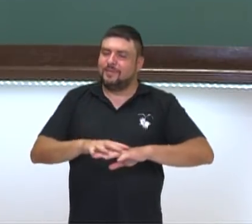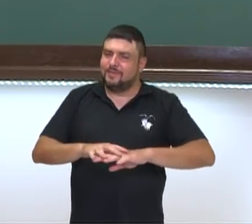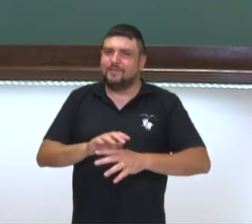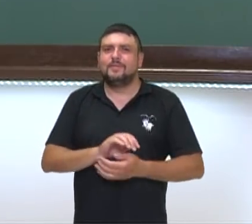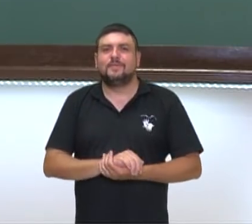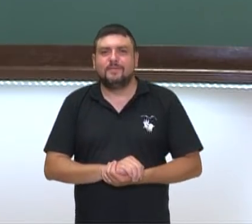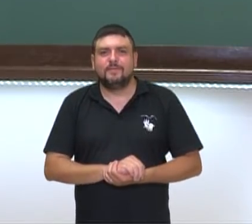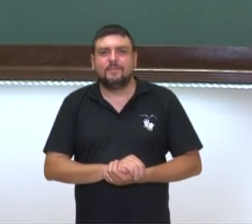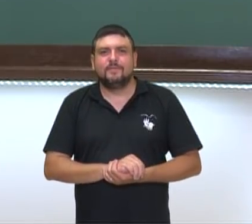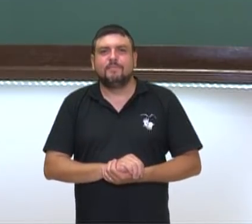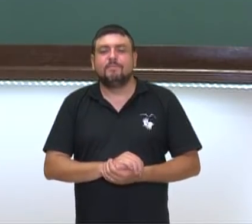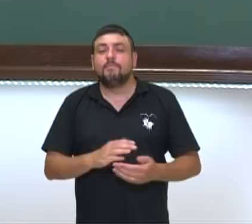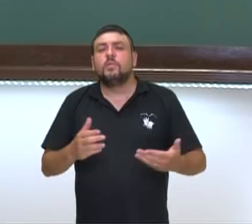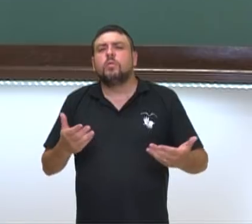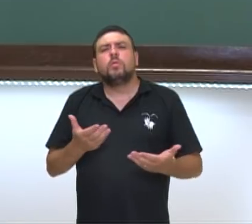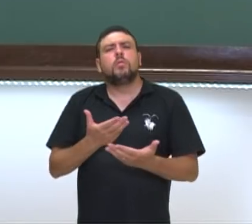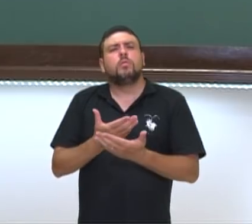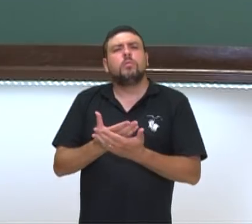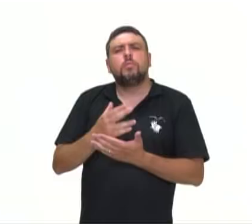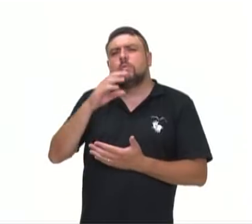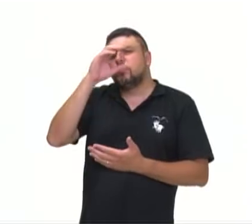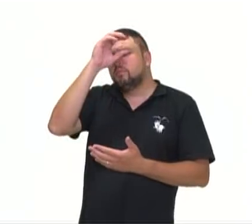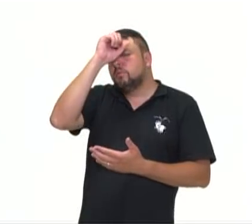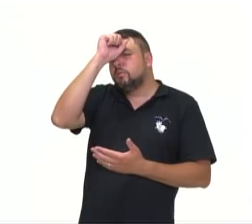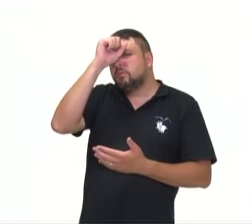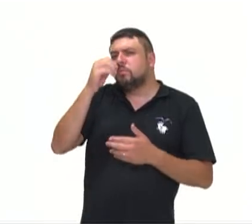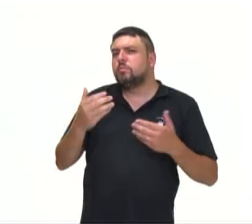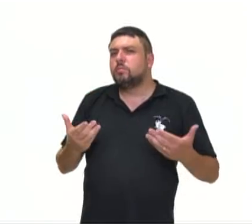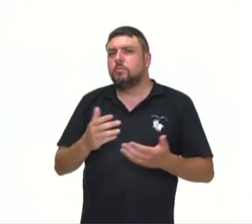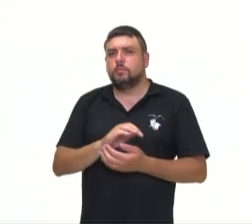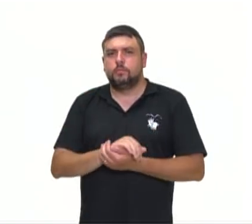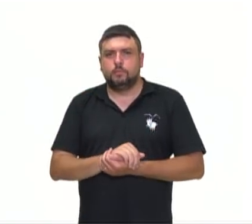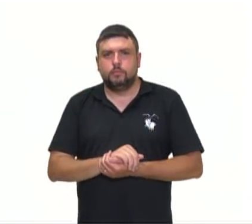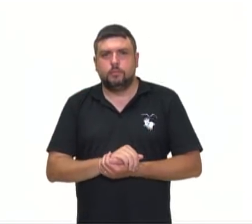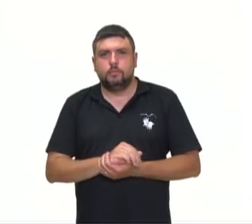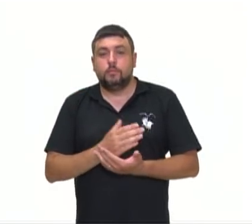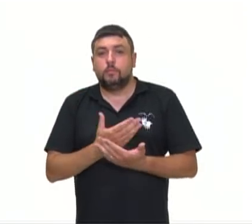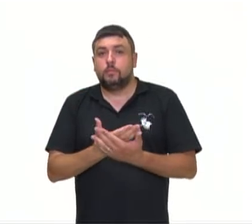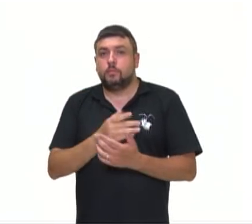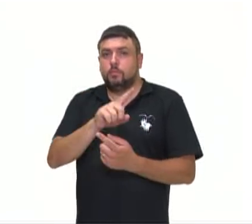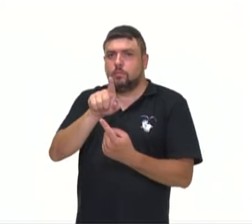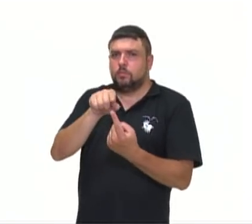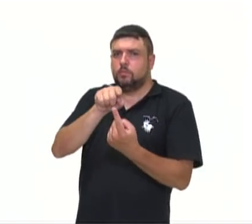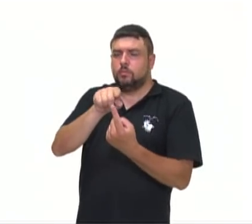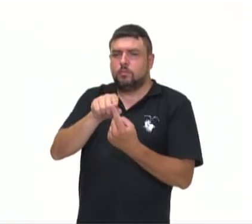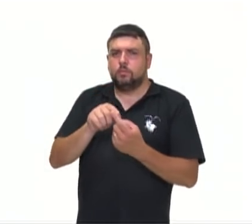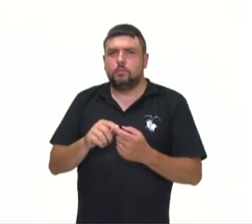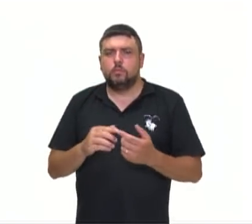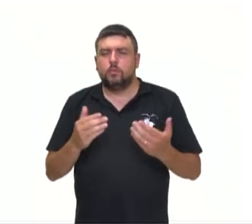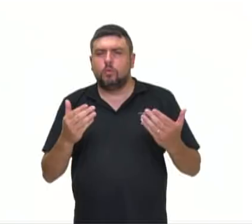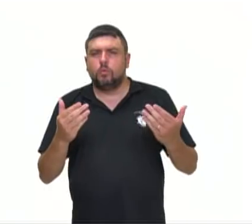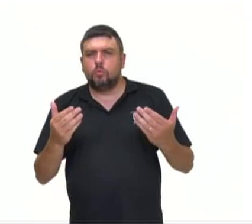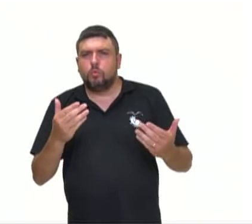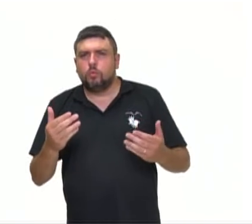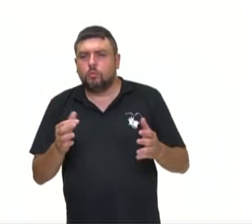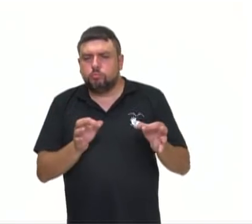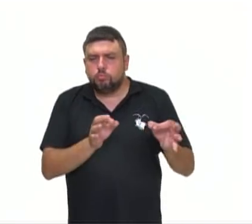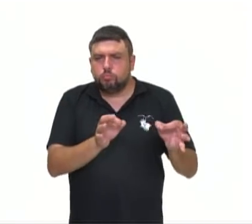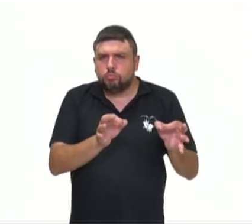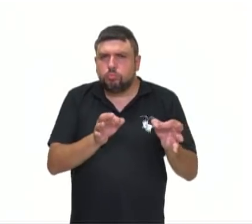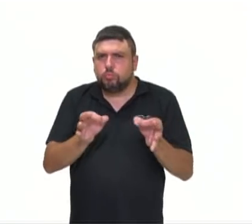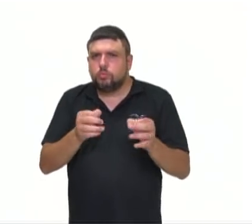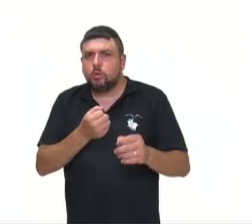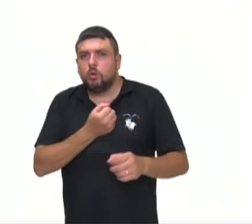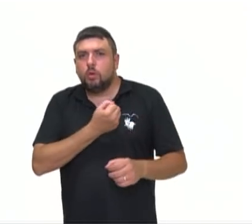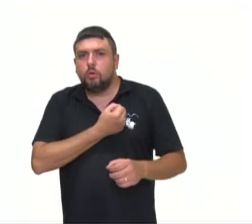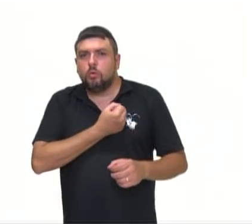lá, o que nós vamos ver na aula de hoje? Objetivos da aula: comparar e ordenar números inteiros, utilizar números